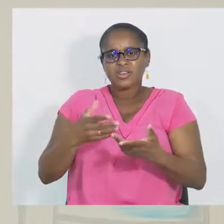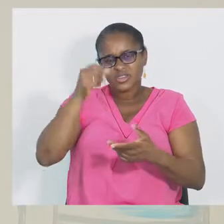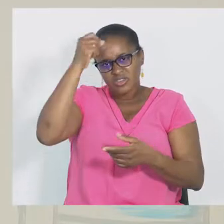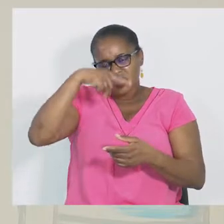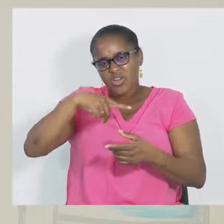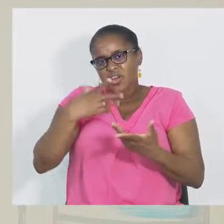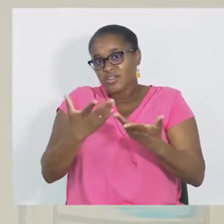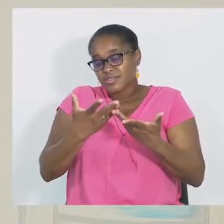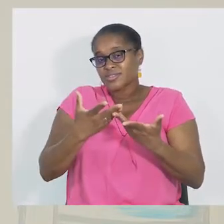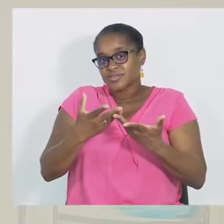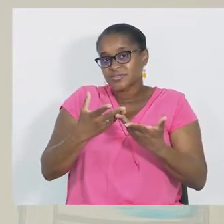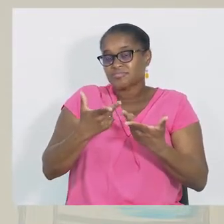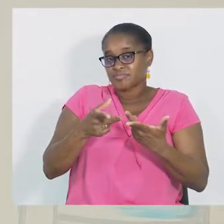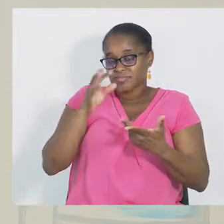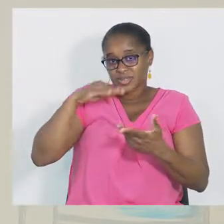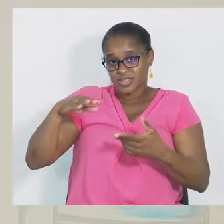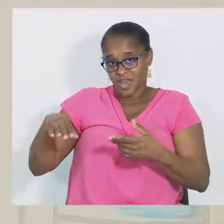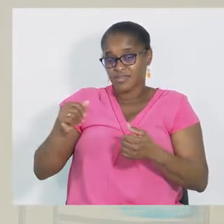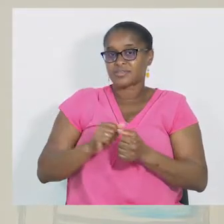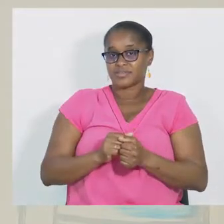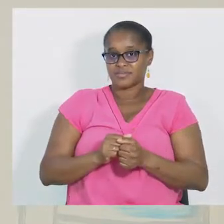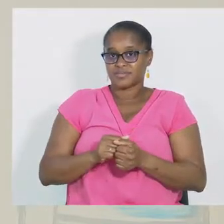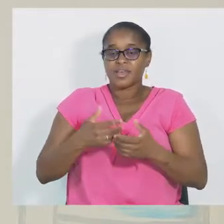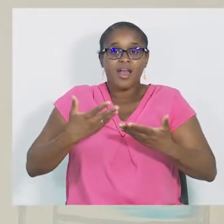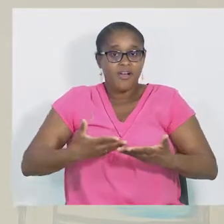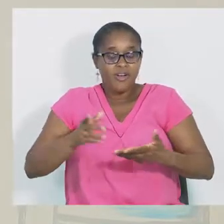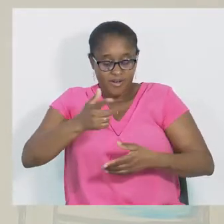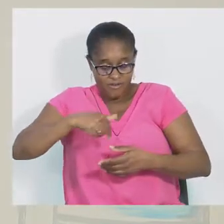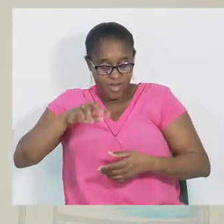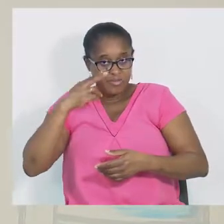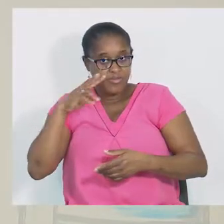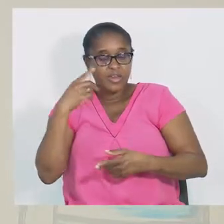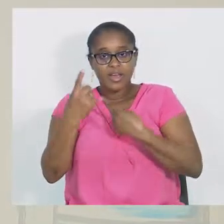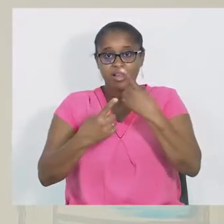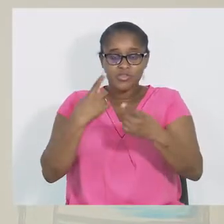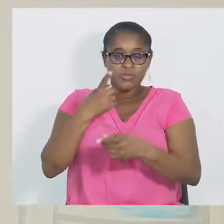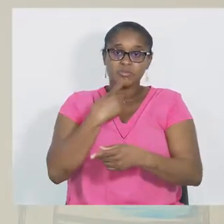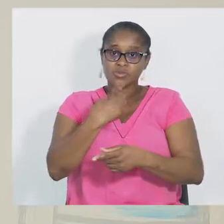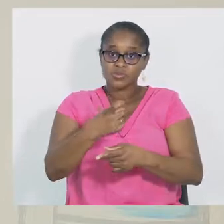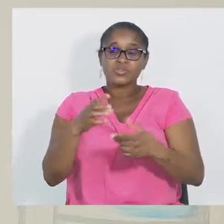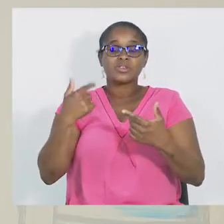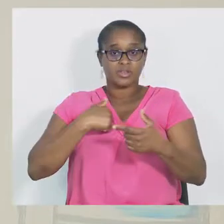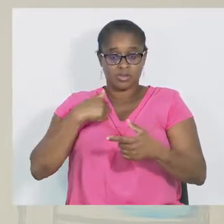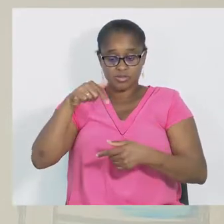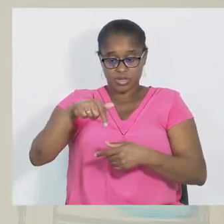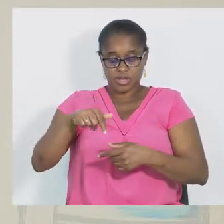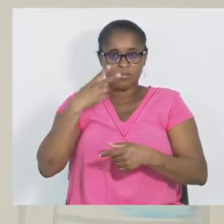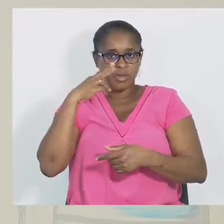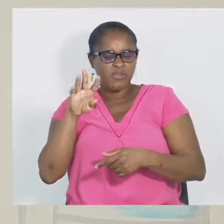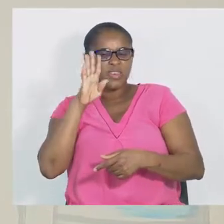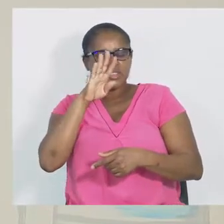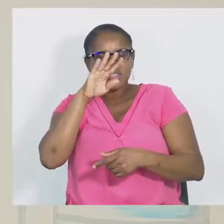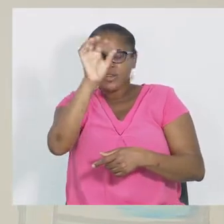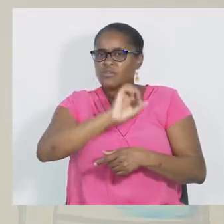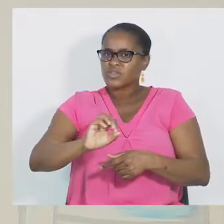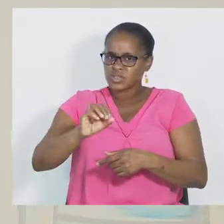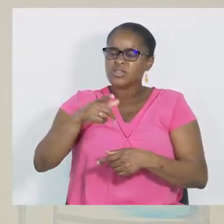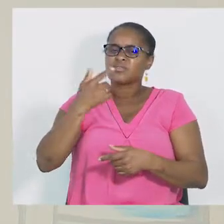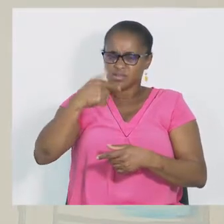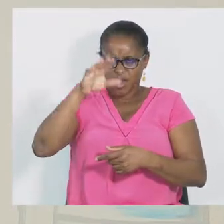Tilaia. Ela transmite coisas interessantes às crianças. E as crianças gostam de